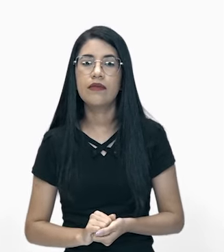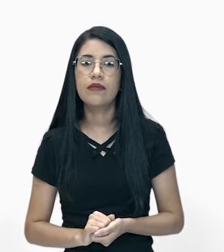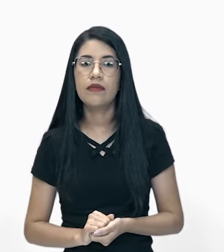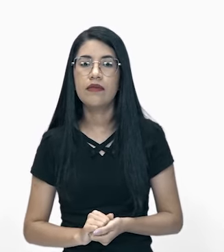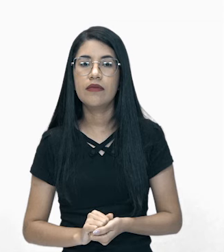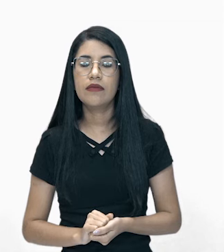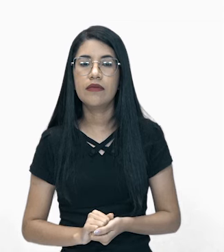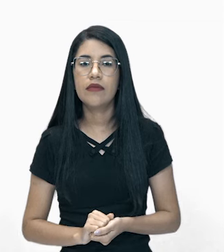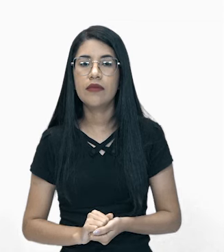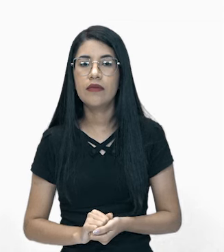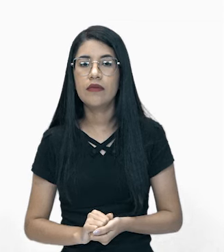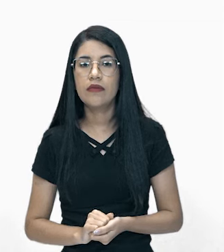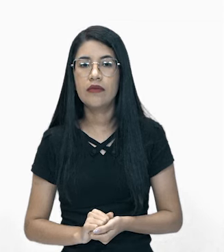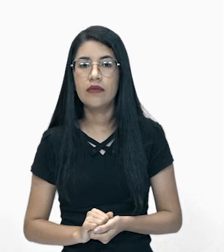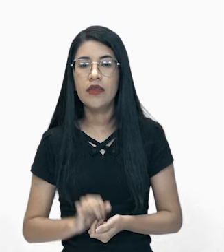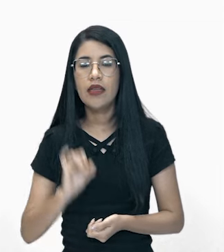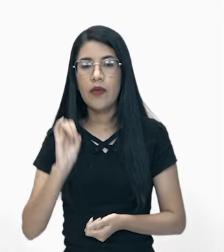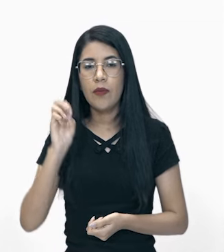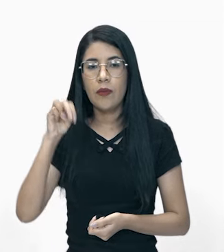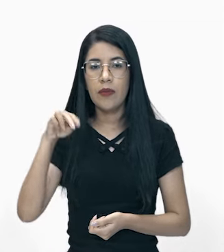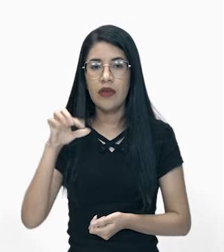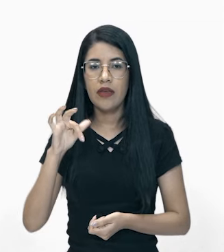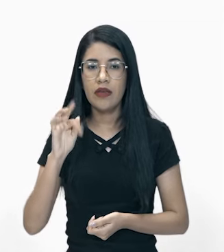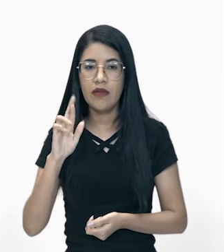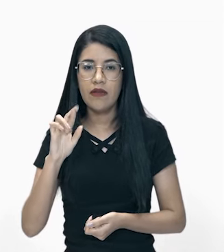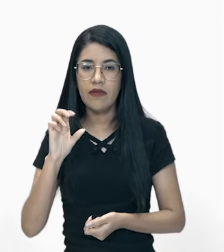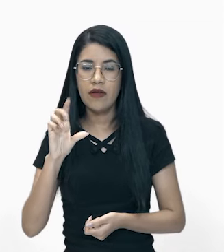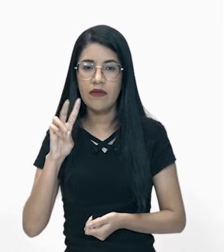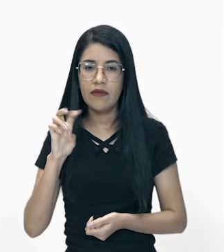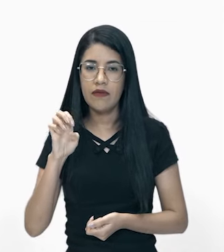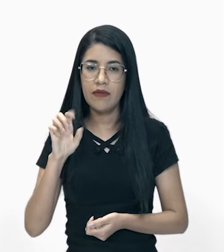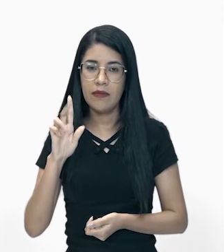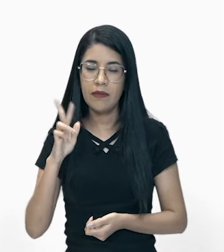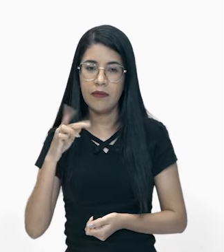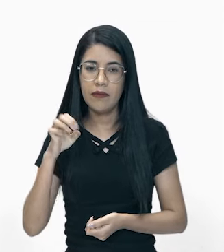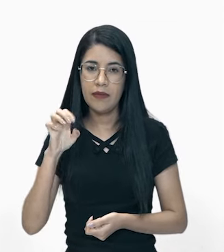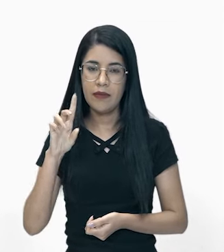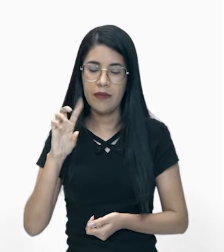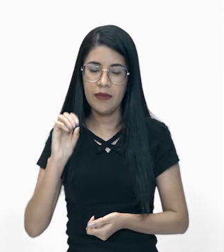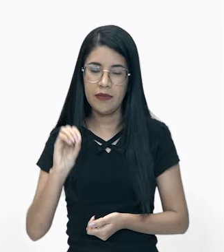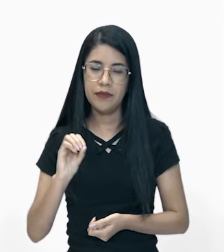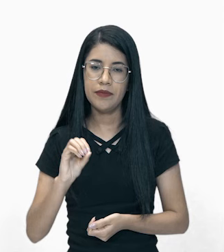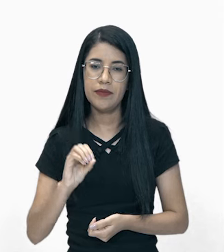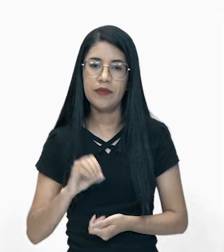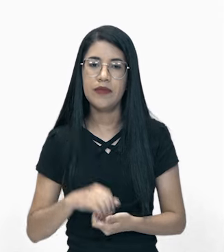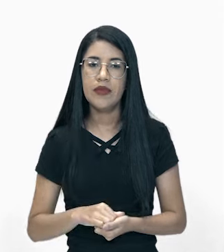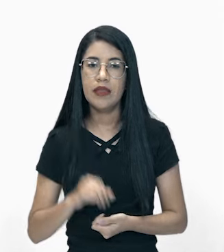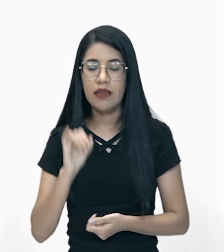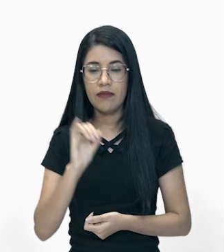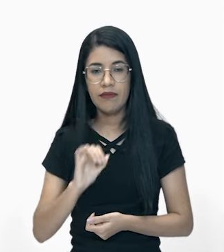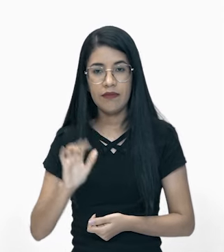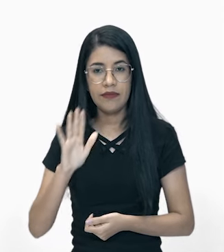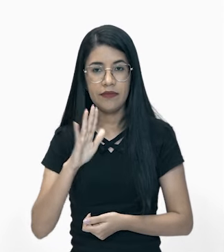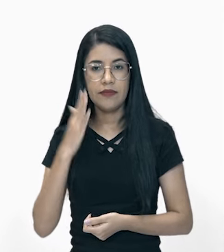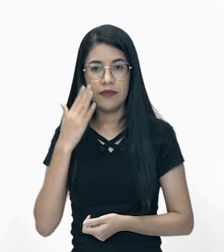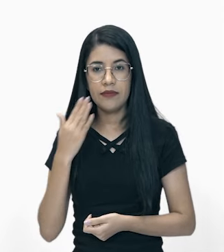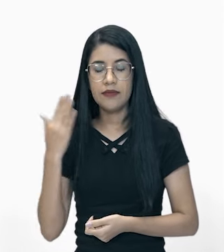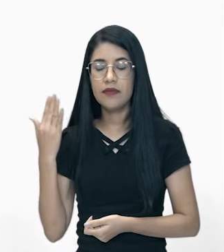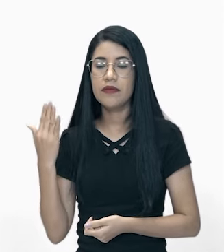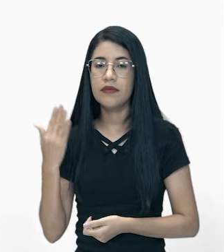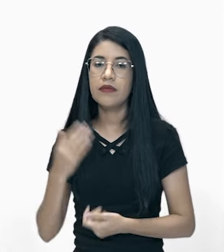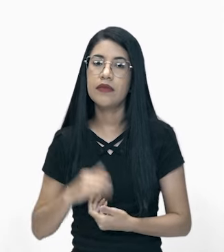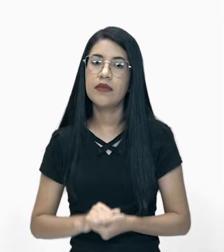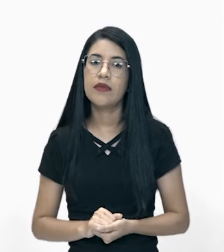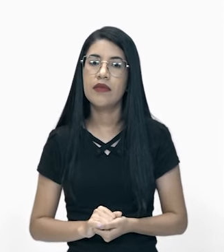uma aplicação que temos aí é o infravermelho. Olha só, o infravermelho, você tem essa imagem que reflete